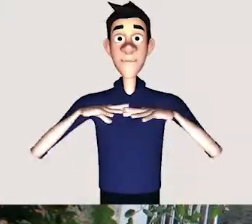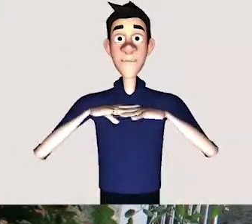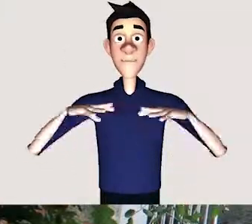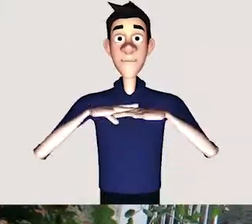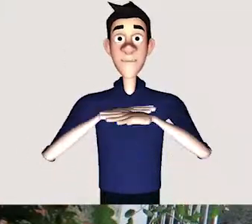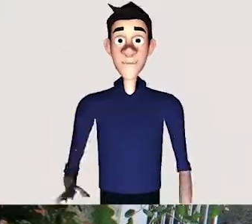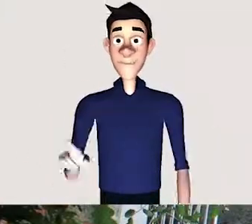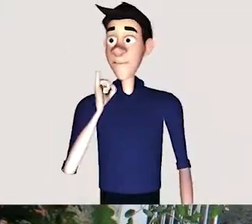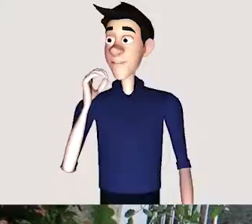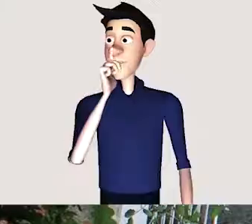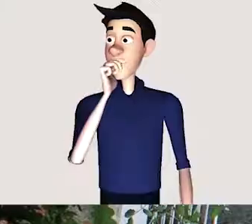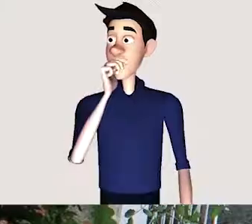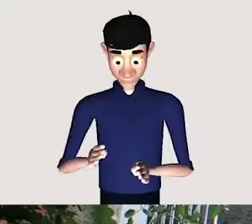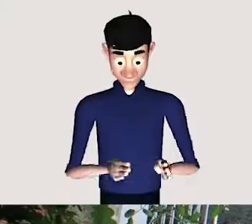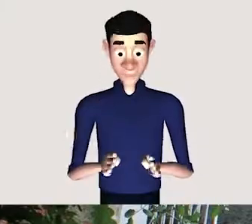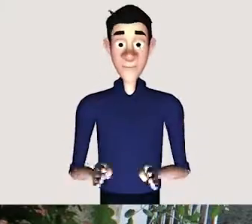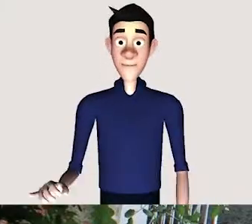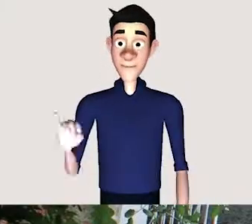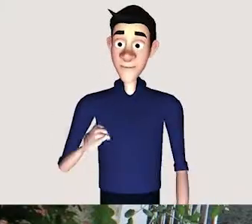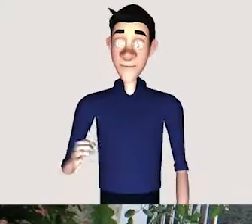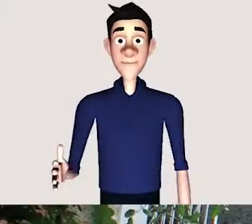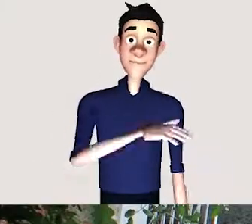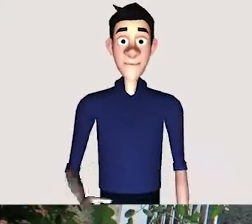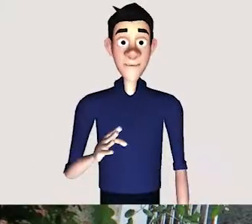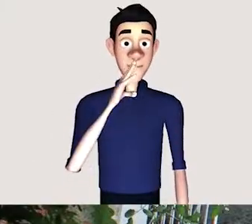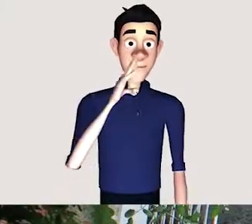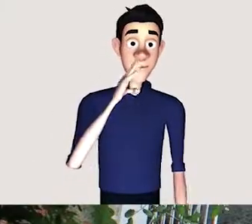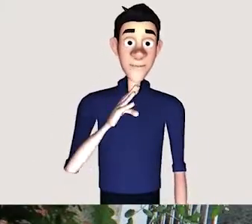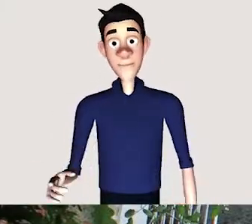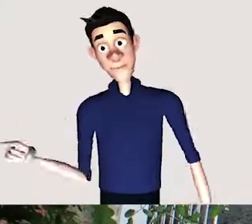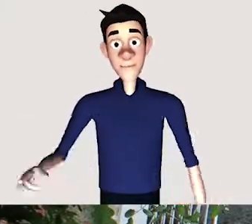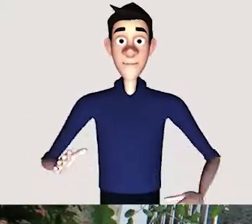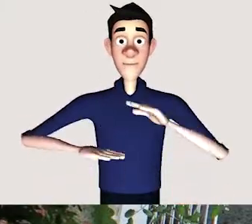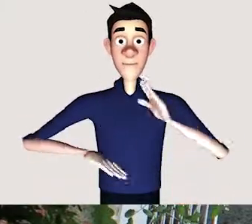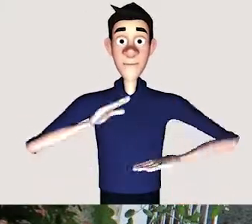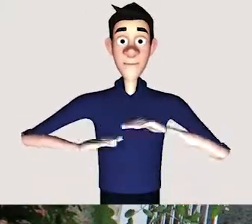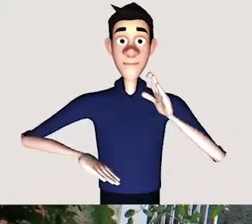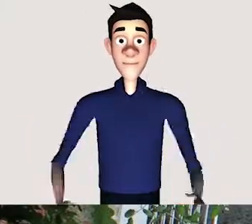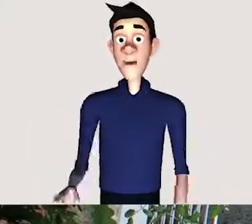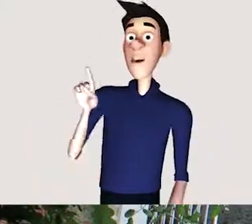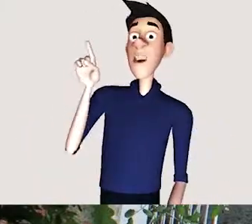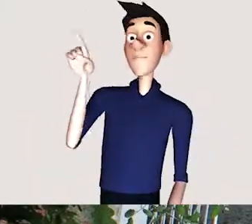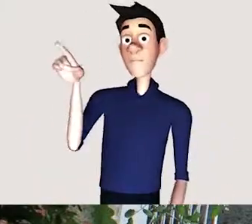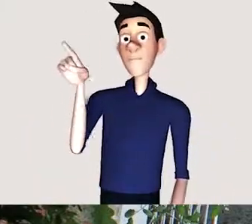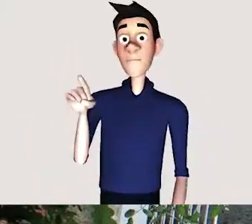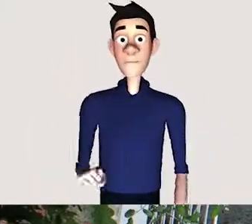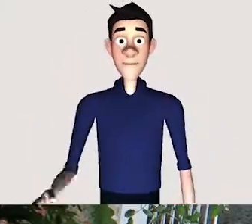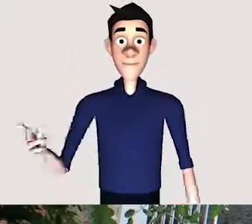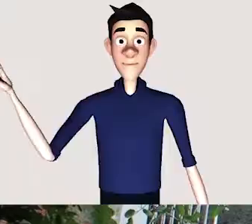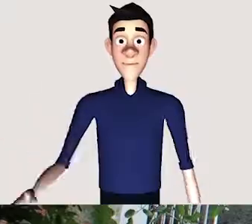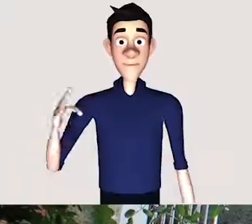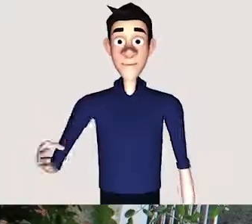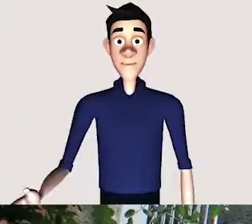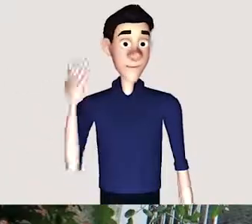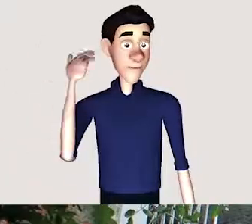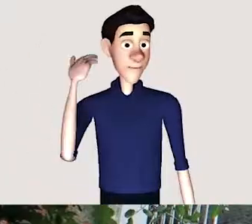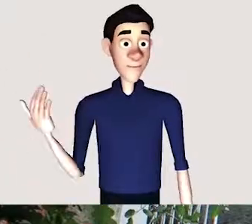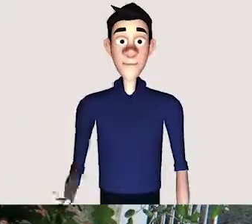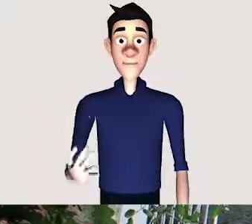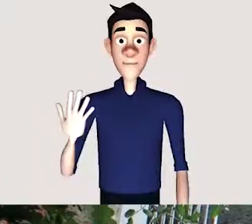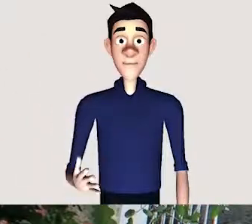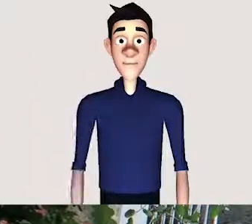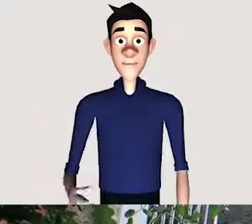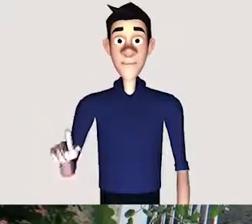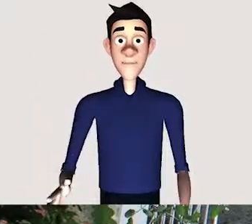Favela, nas favelas do Cantagalo, Pavão e Pavãozinho, na cidade do Rio de Janeiro, vamos observar